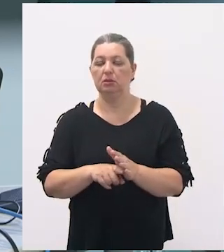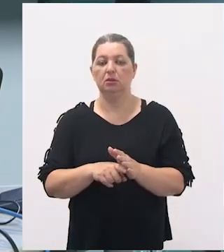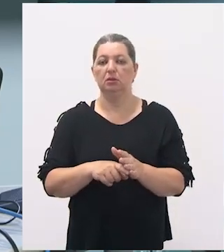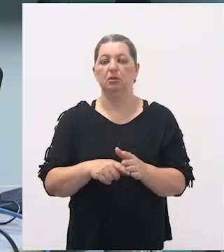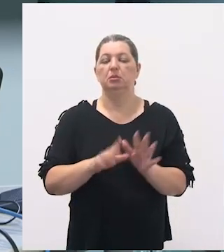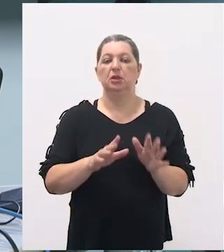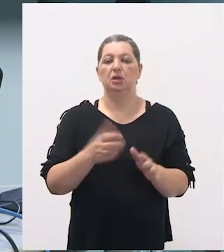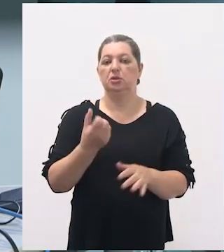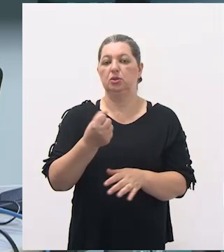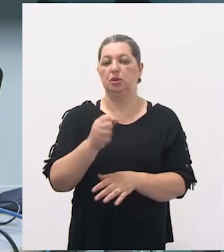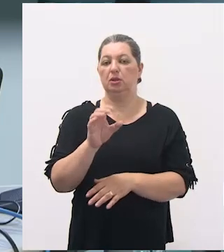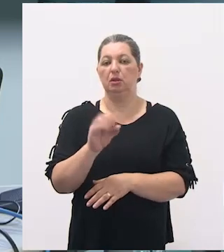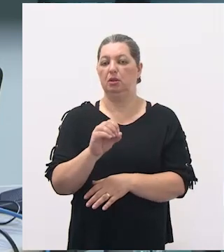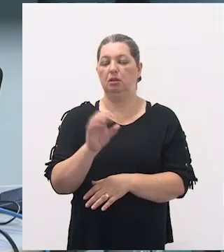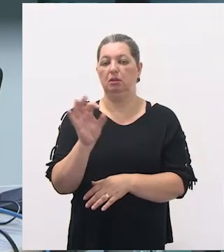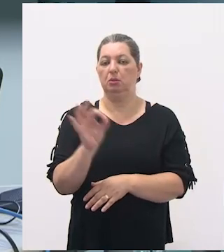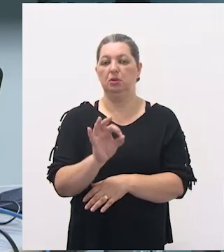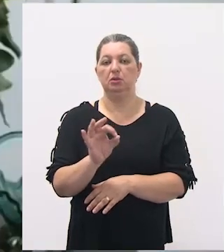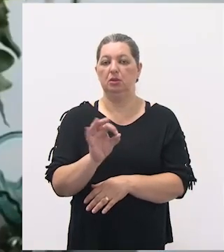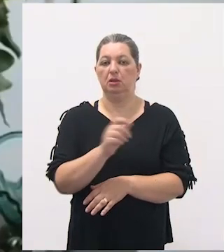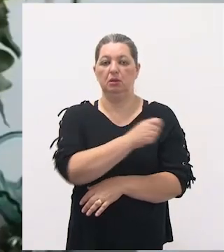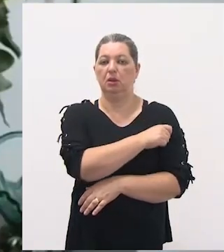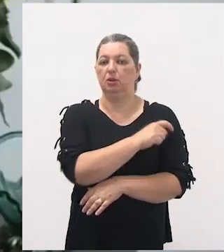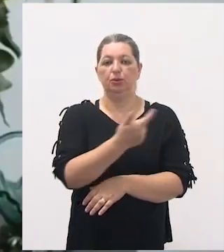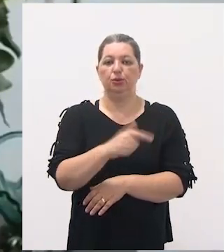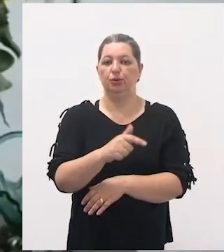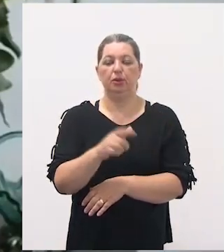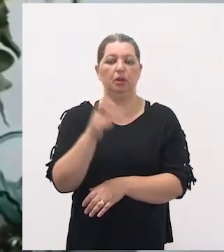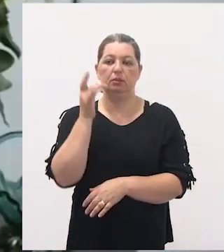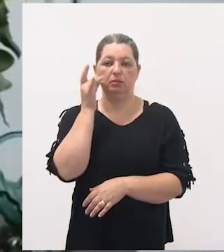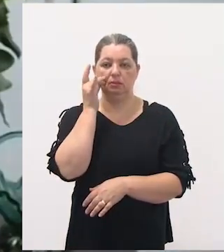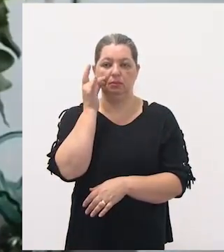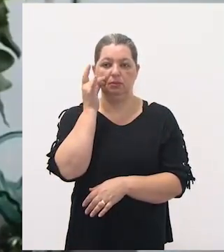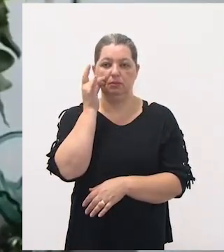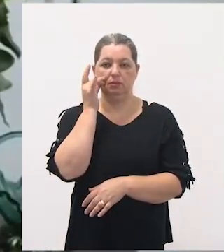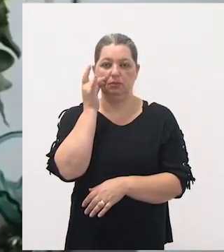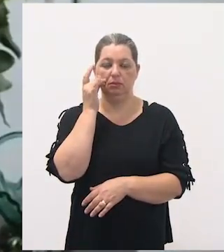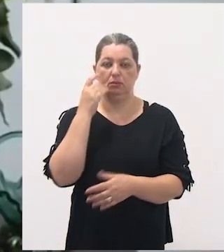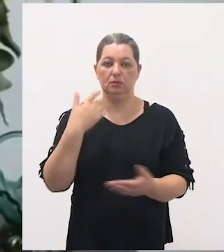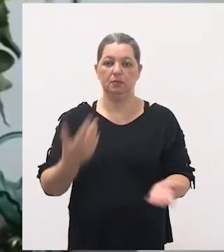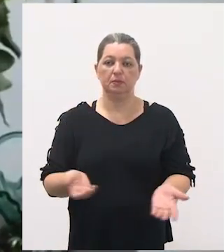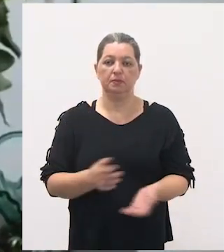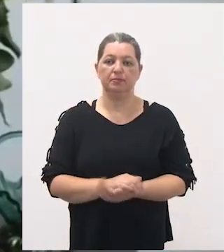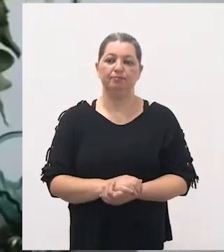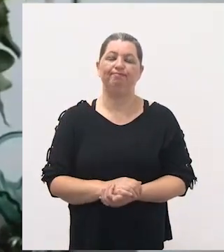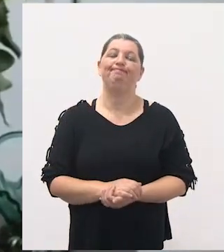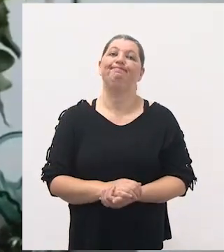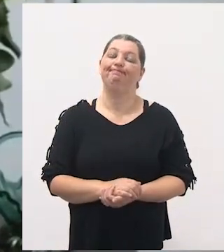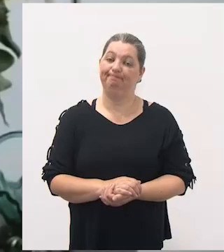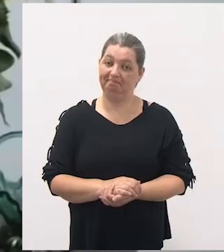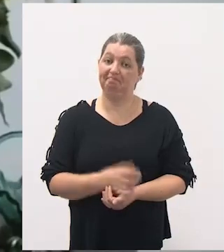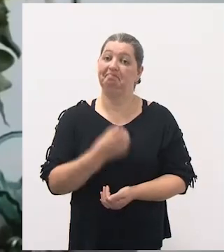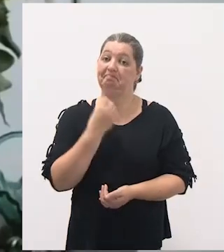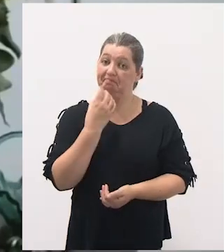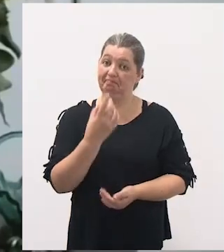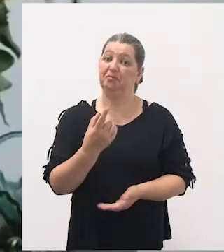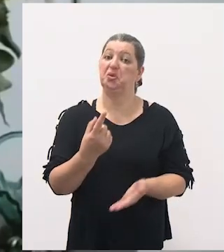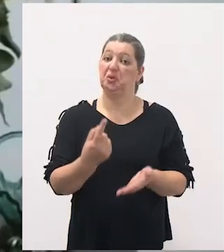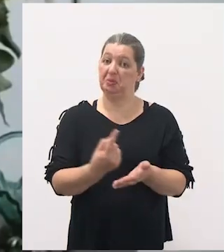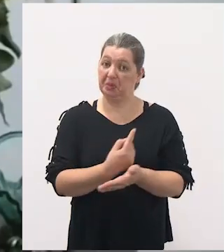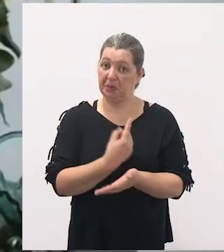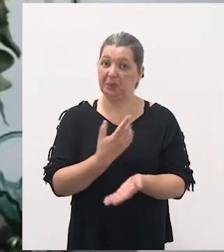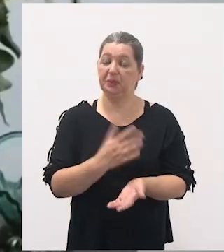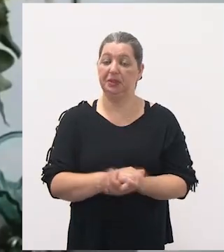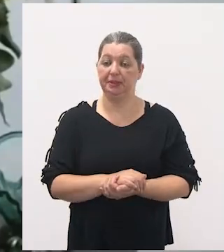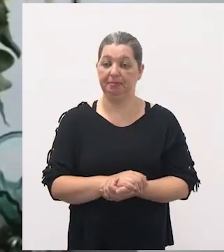80% dos alunos no presencial. Não, no presencial. Boa pergunta. Então,